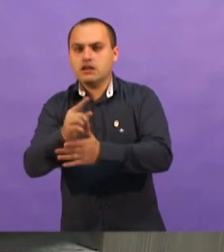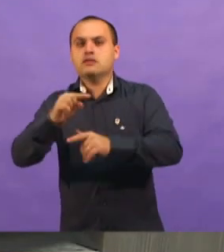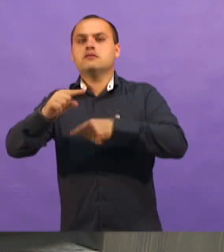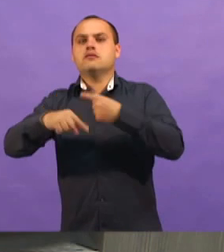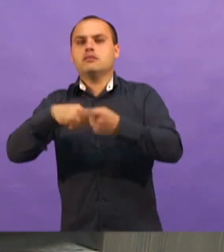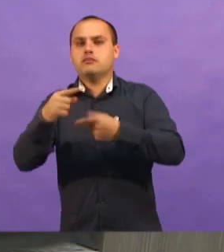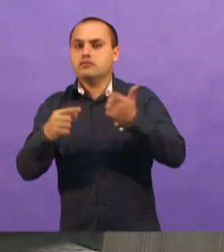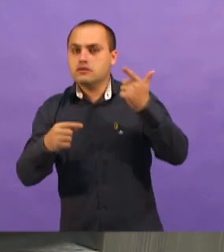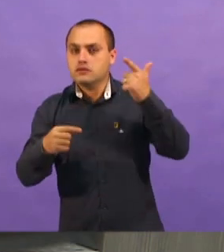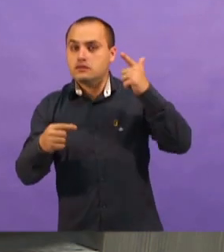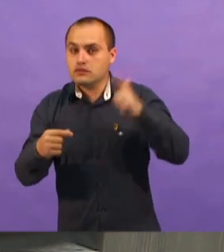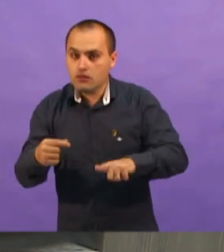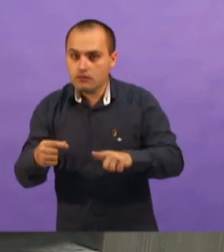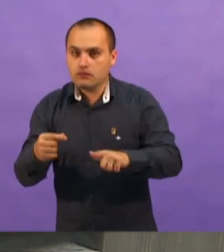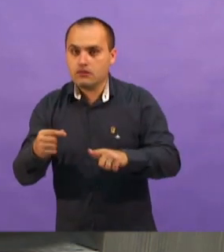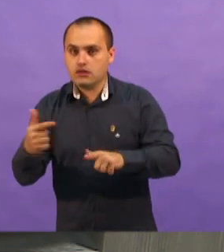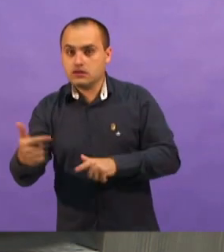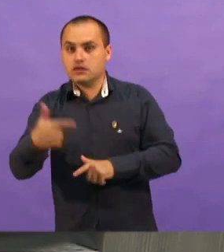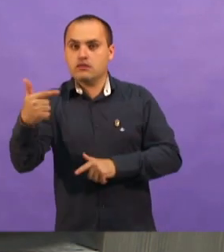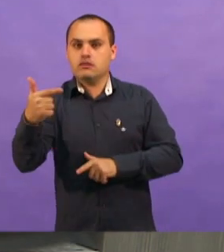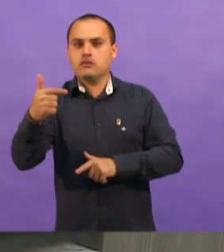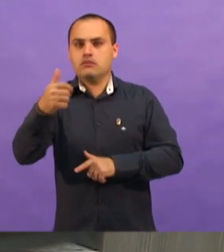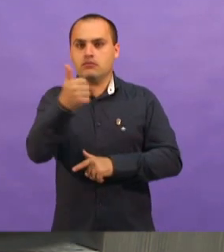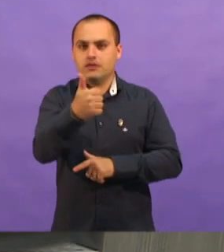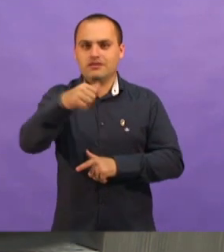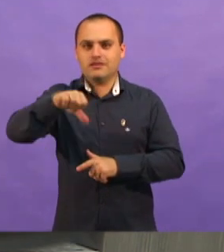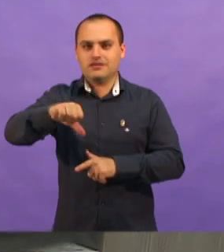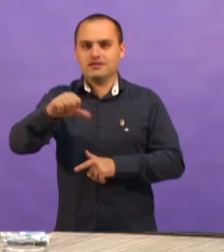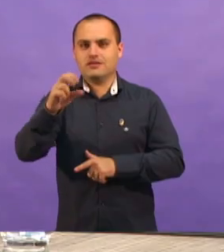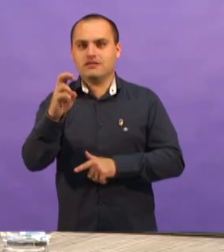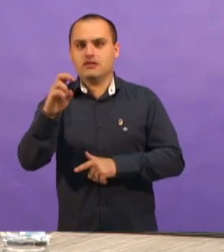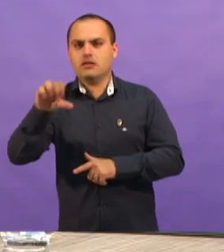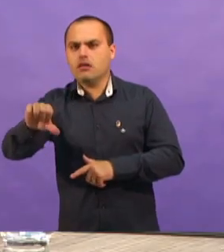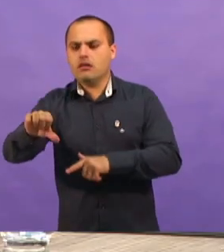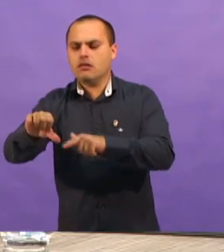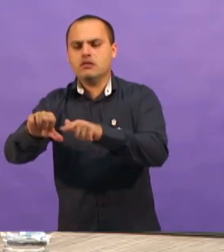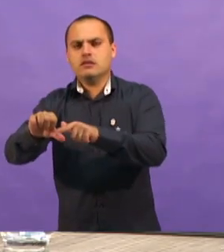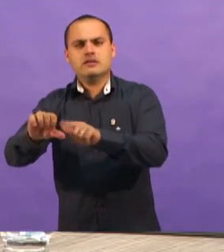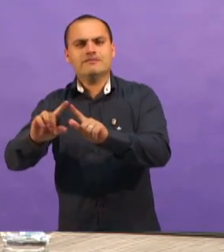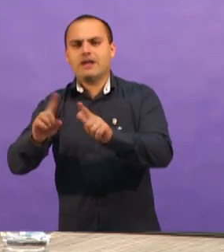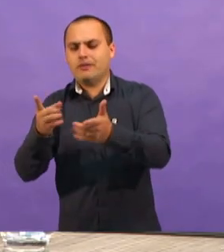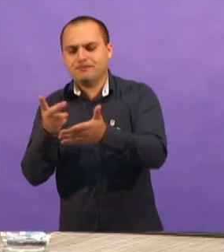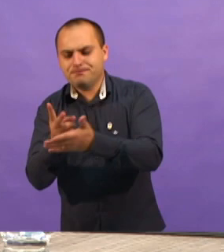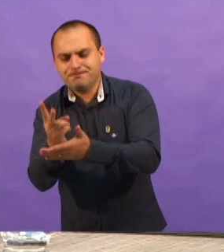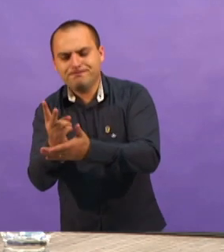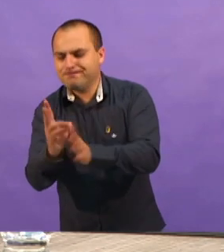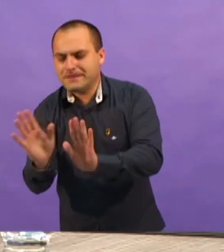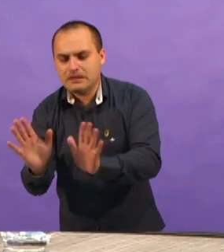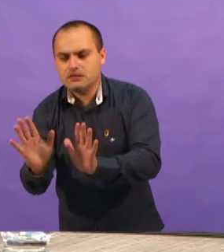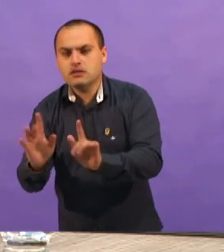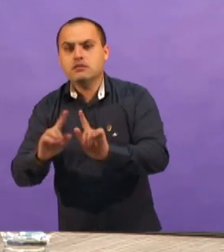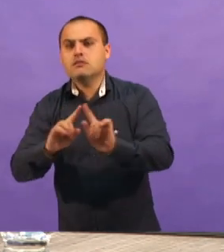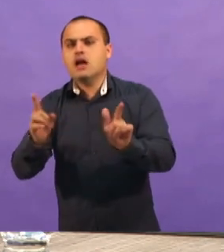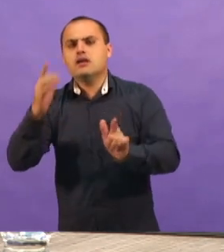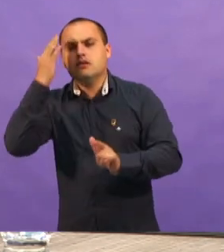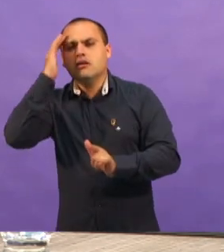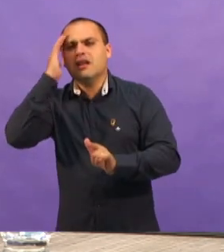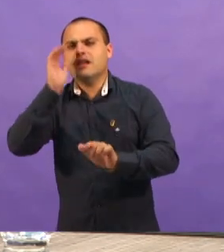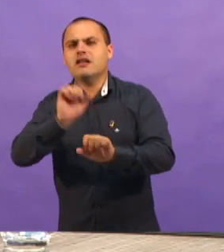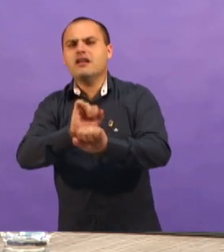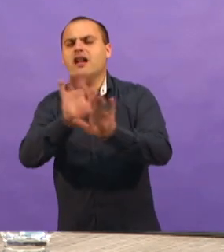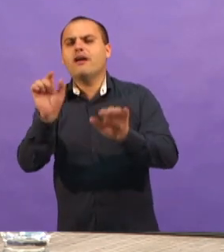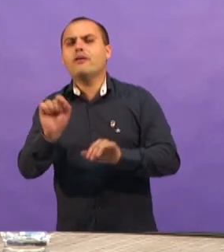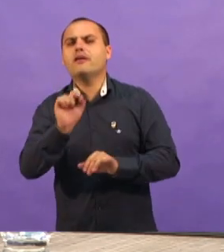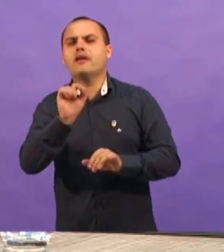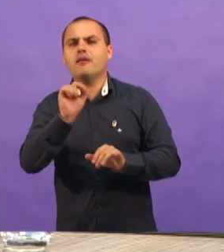mesmo disse, em 1949. Não pôde dar continuidade. Isso representa que aquele momento histórico, a impressão de